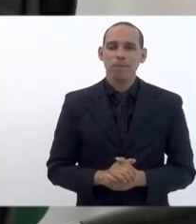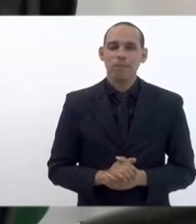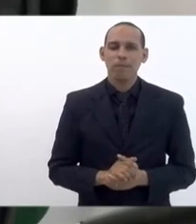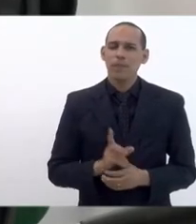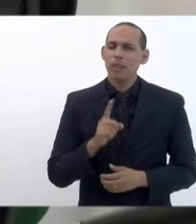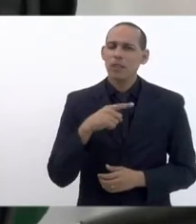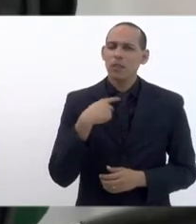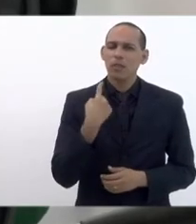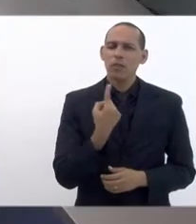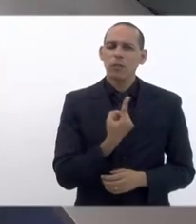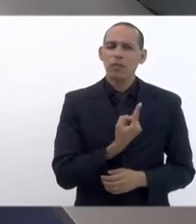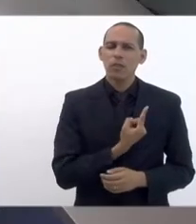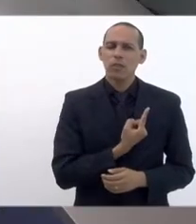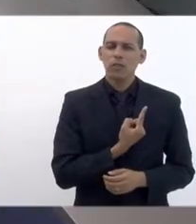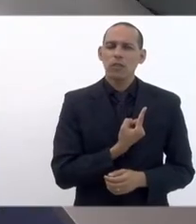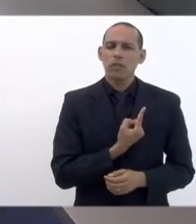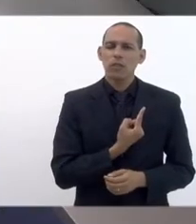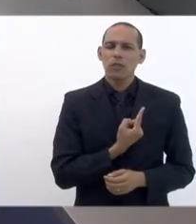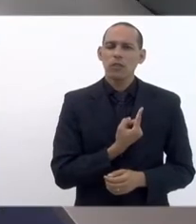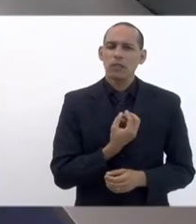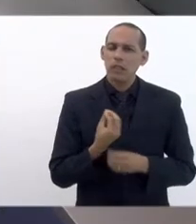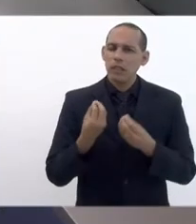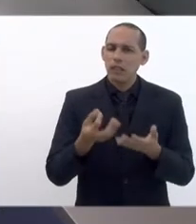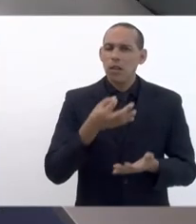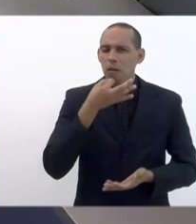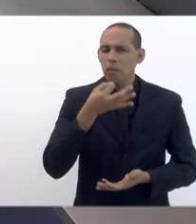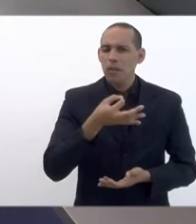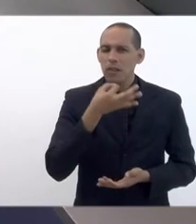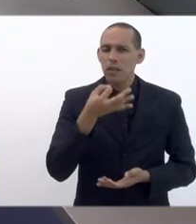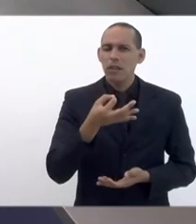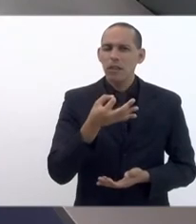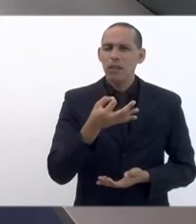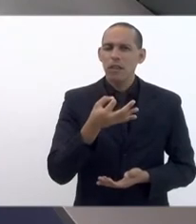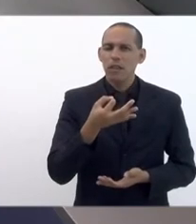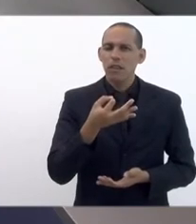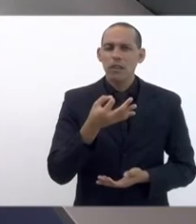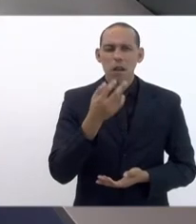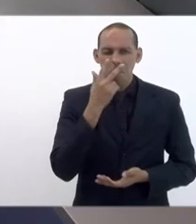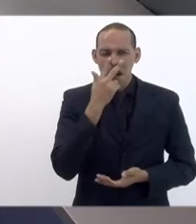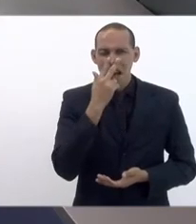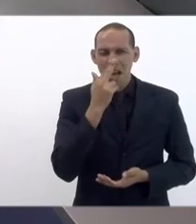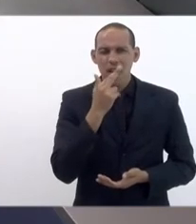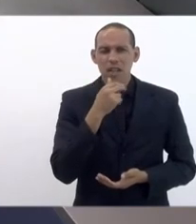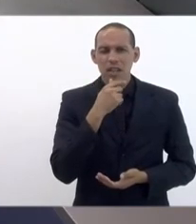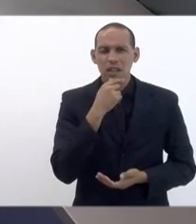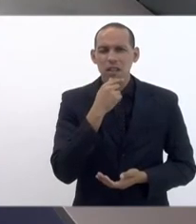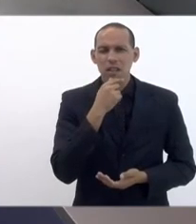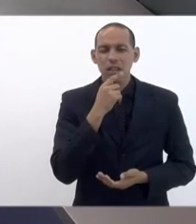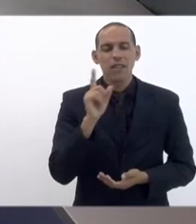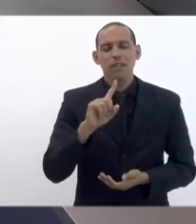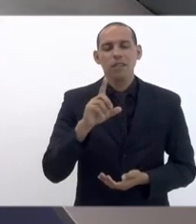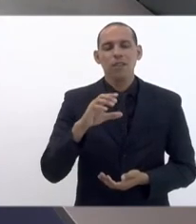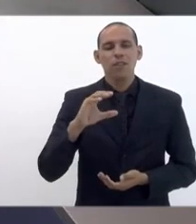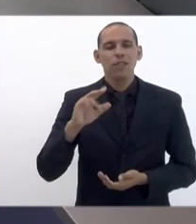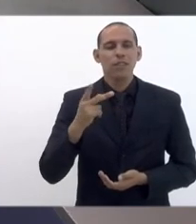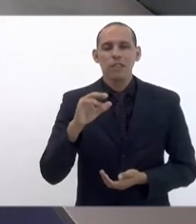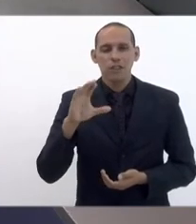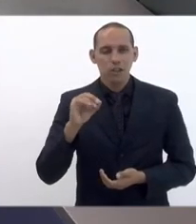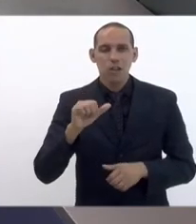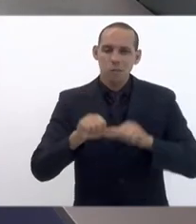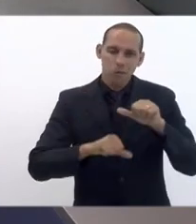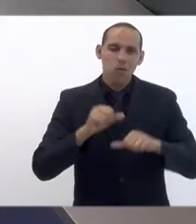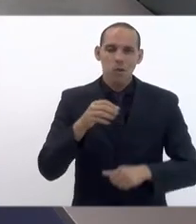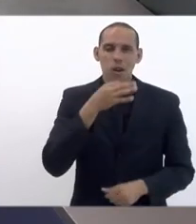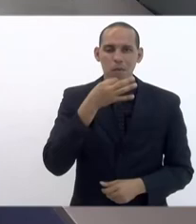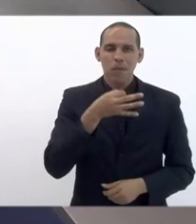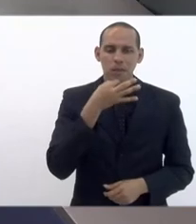A gente deu parecer ainda há pouco por um muito parecido. Não, é que o Chico está mudando o parecer. Eu mudei lá no